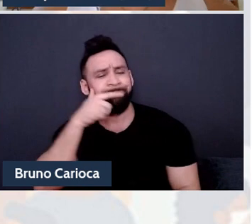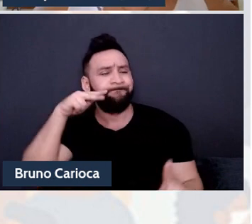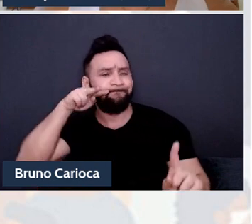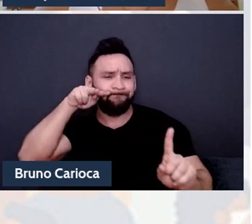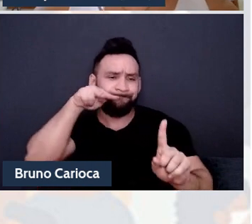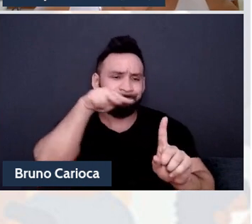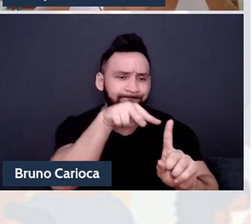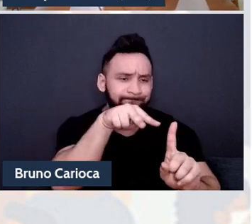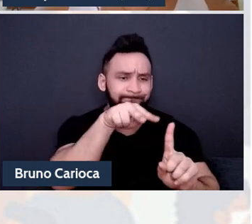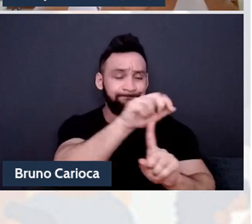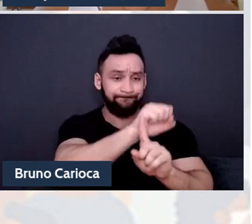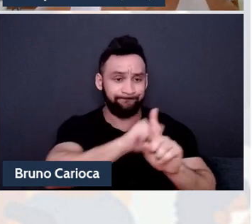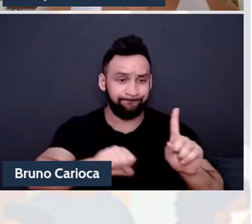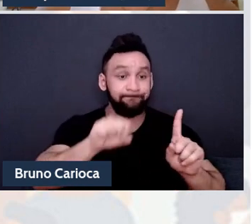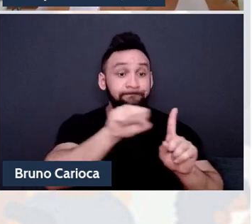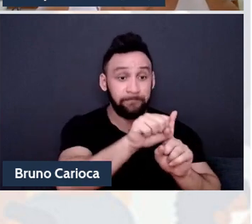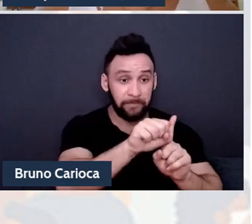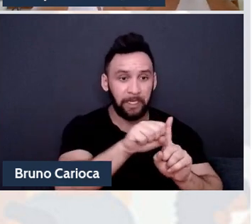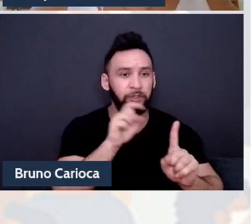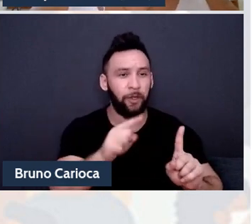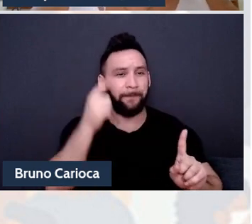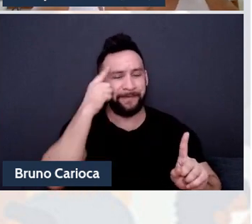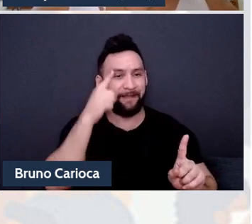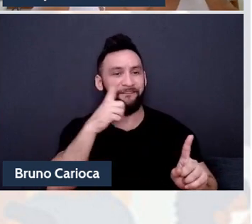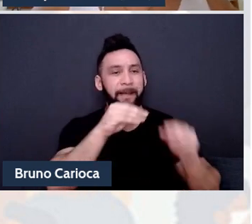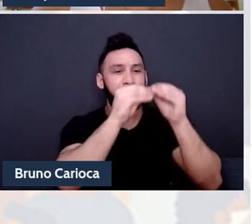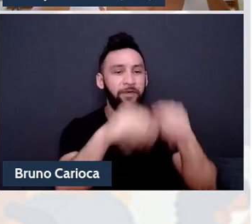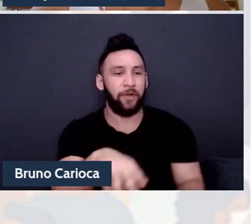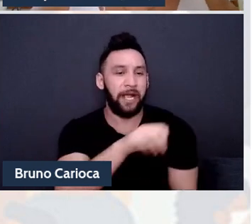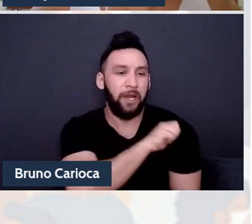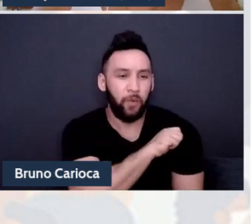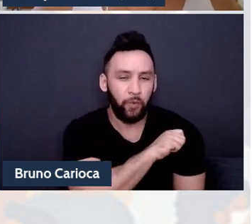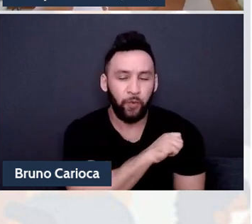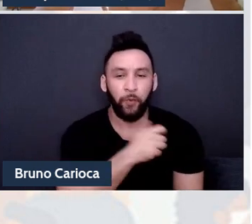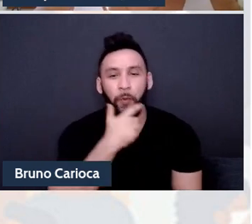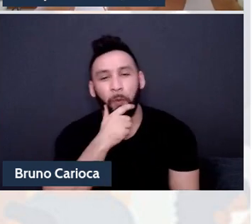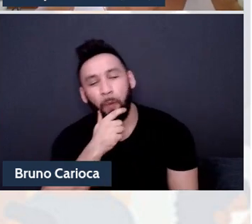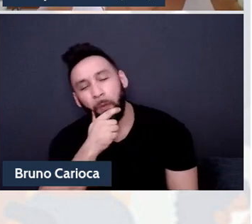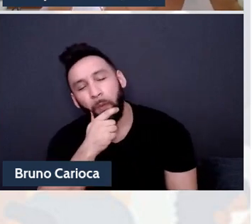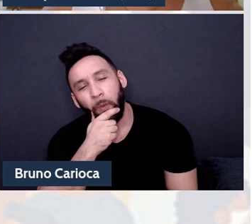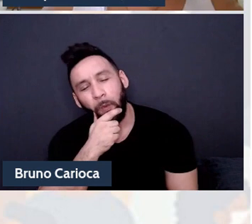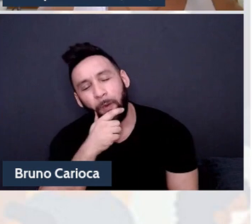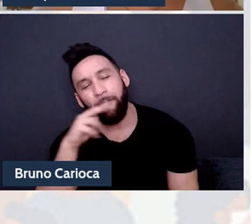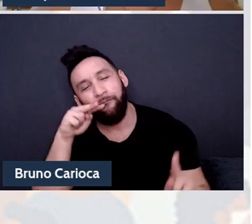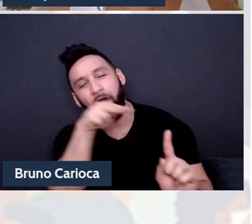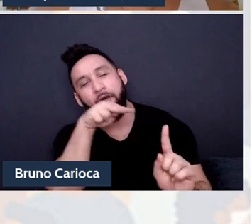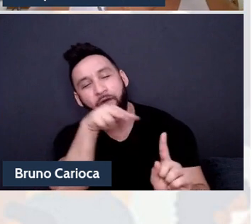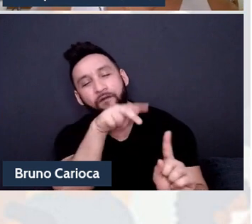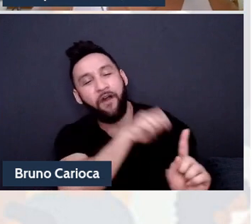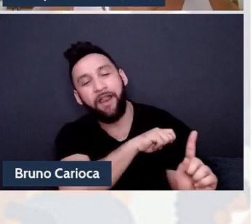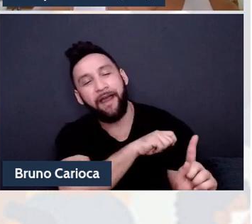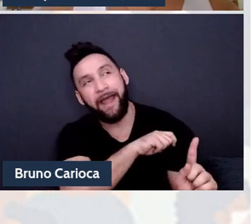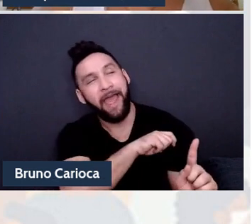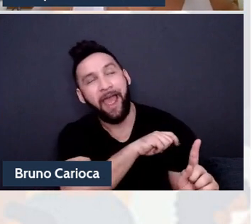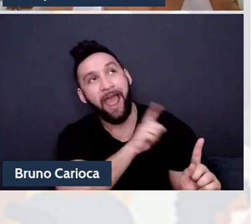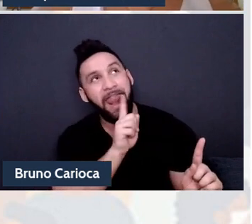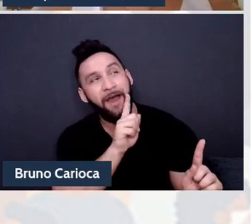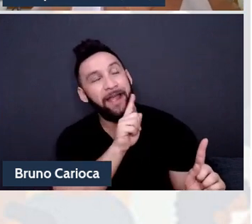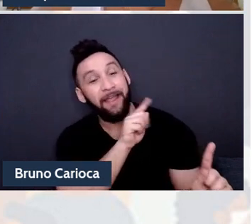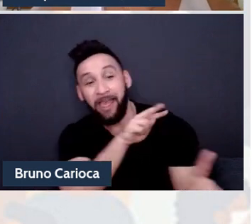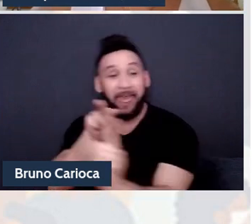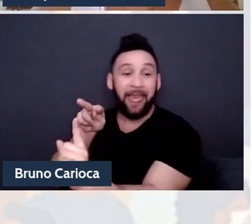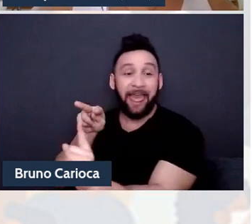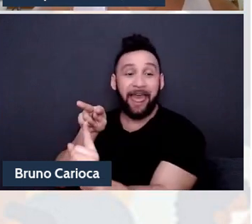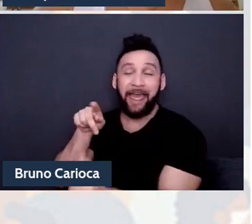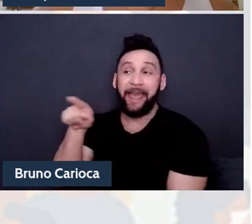outros personagens do sistema educacional. No início, pensava-se apenas nos alunos. Depois, passou-se a pensar também que